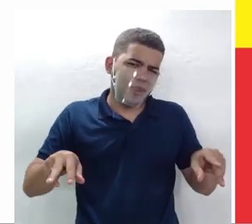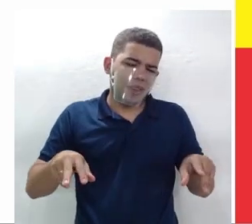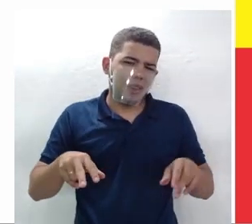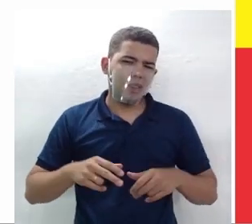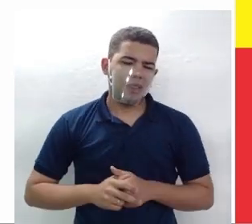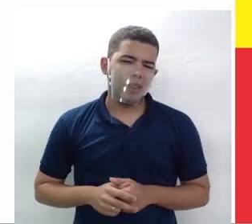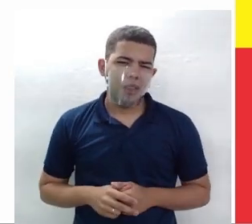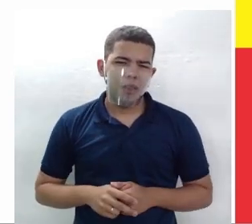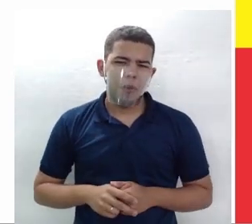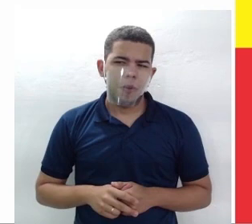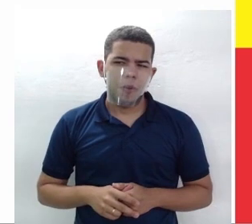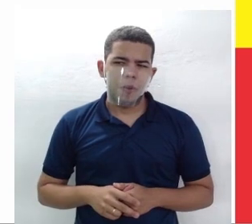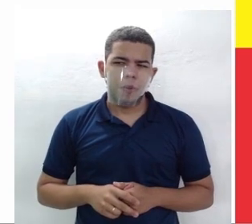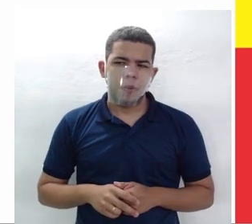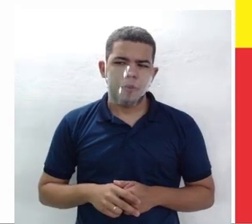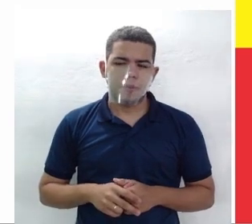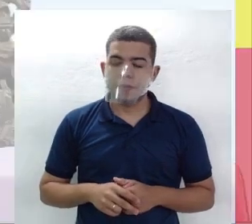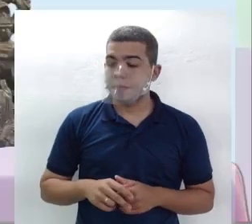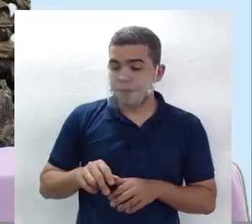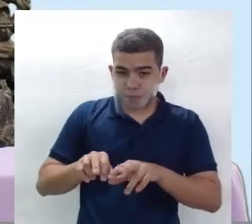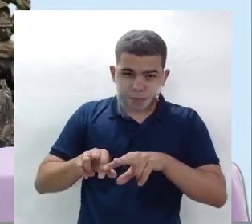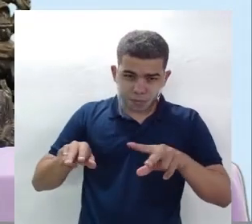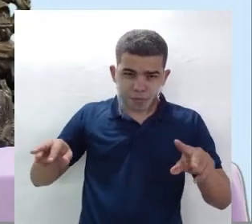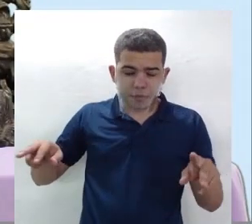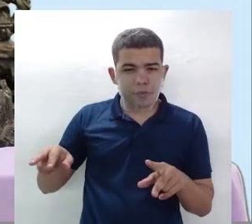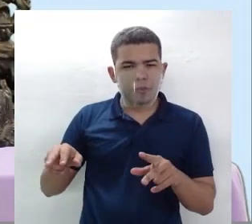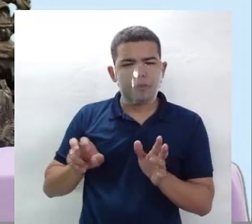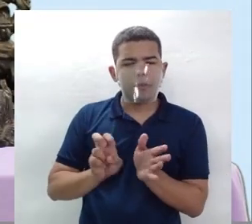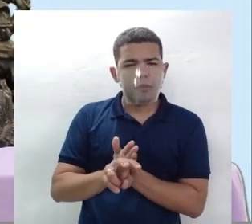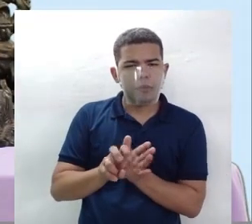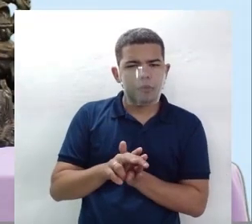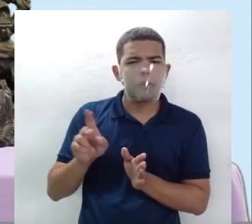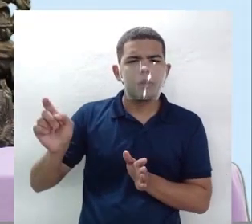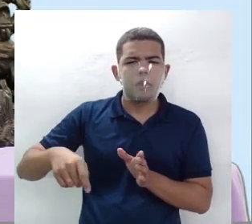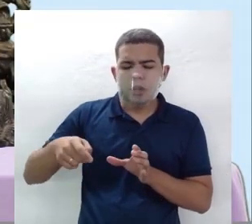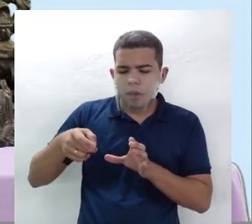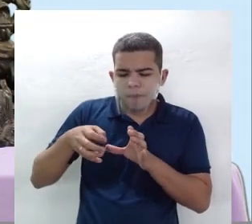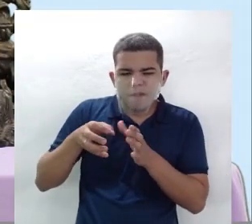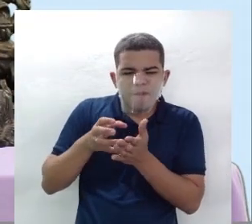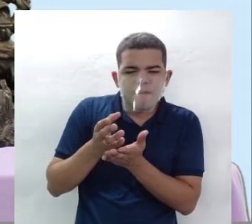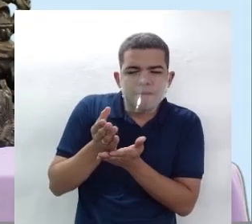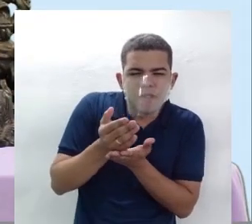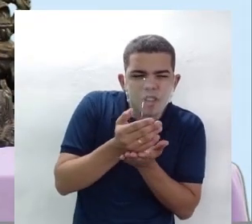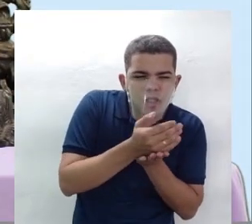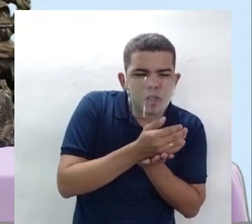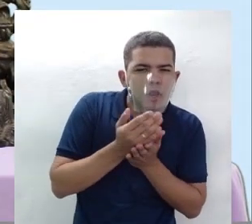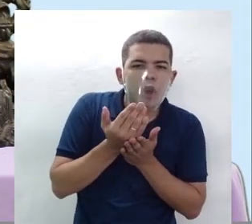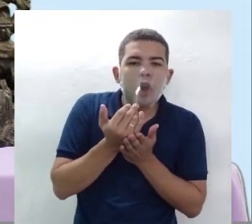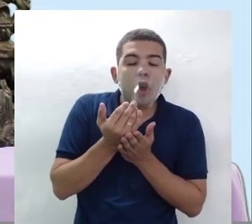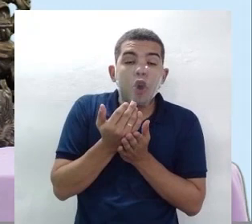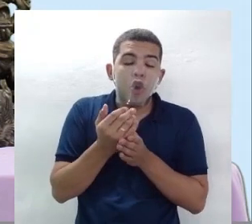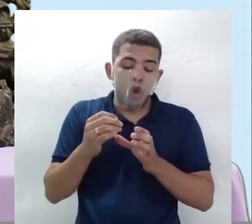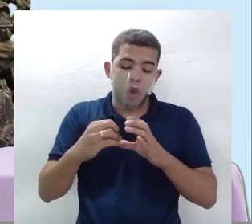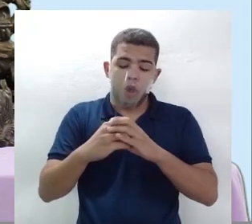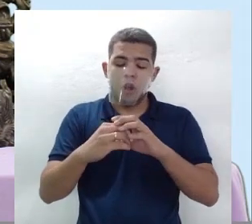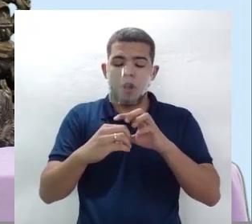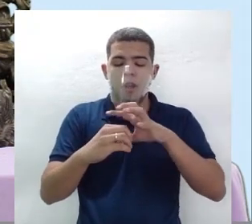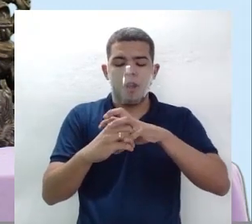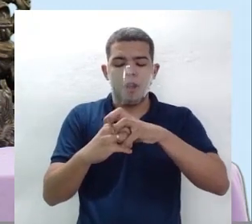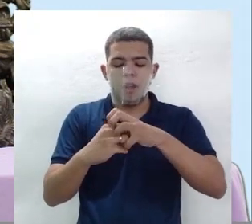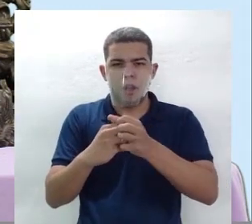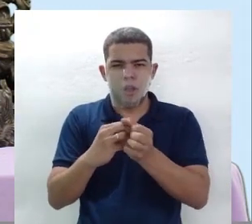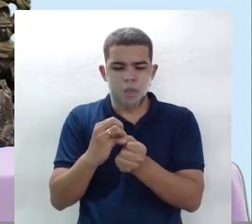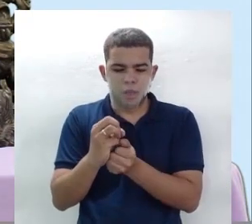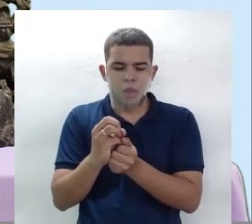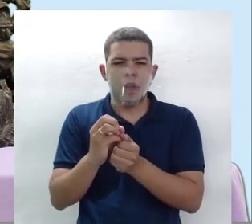nucleoproteicas, ou seja, essas partículas elas vão se alimentar justamente do núcleo. É o caso